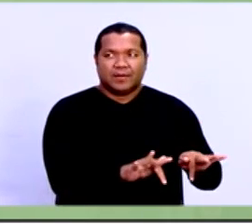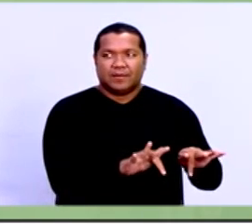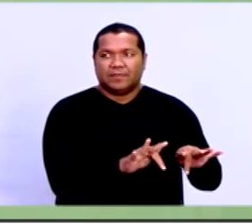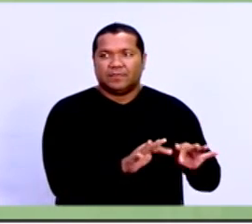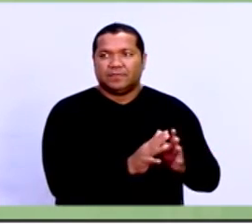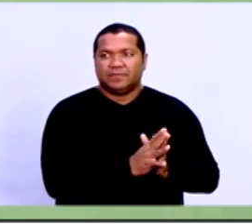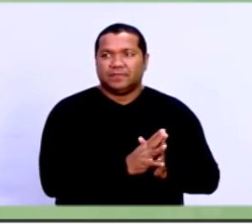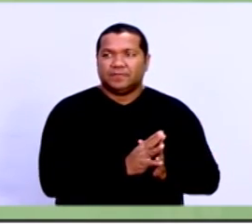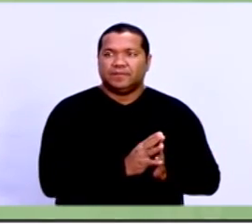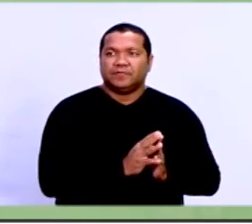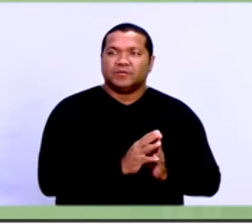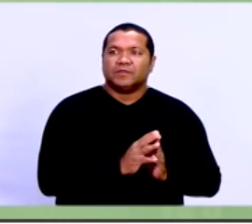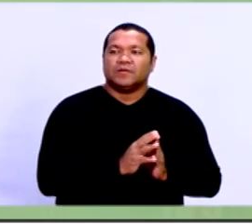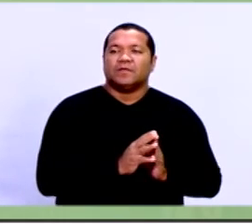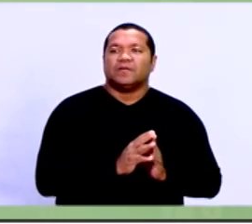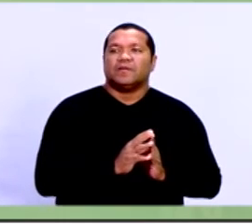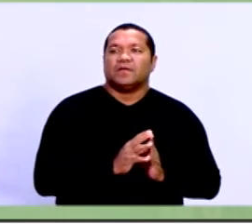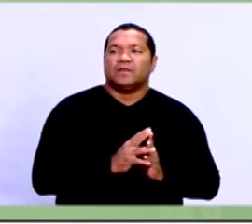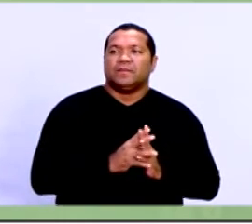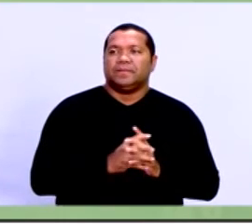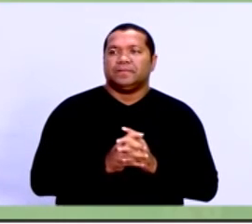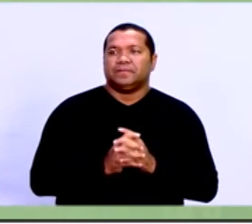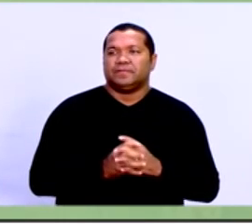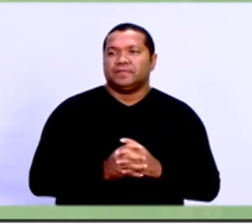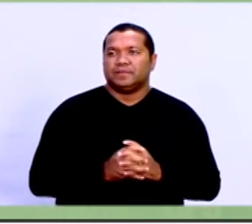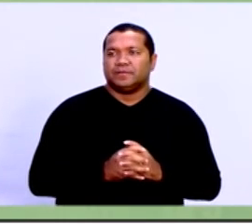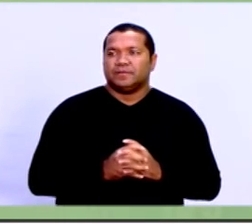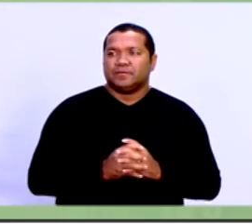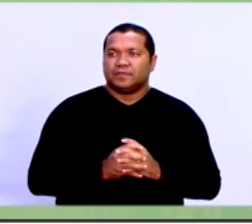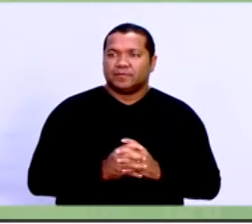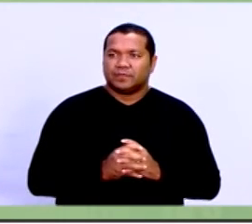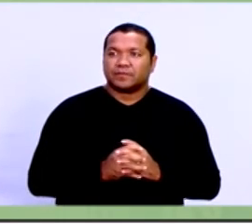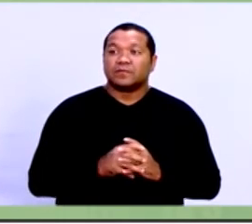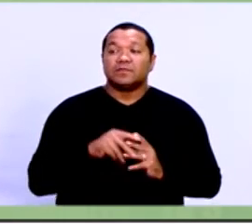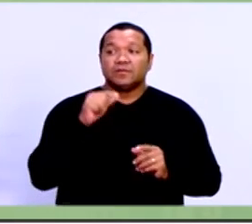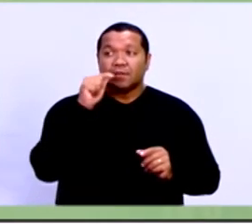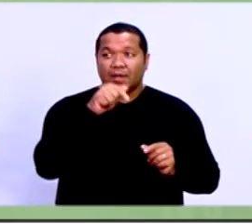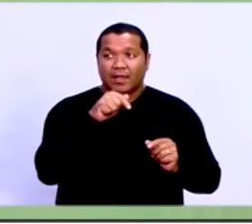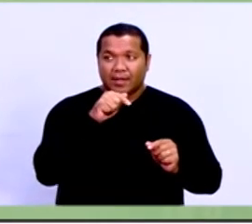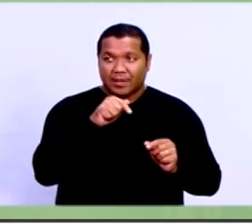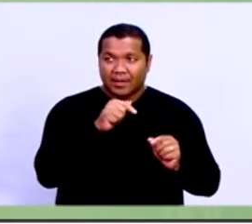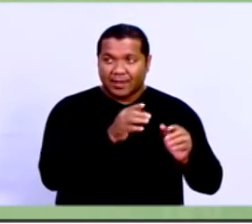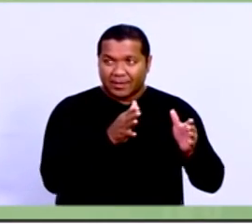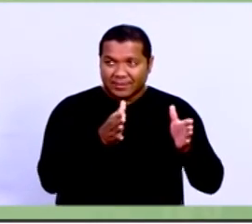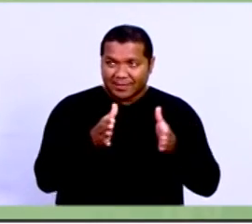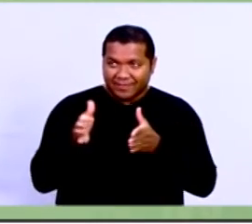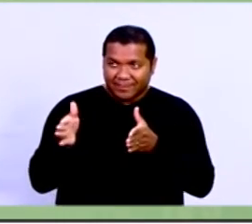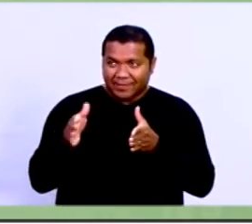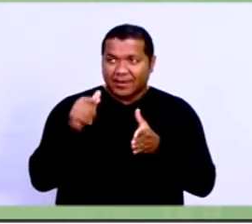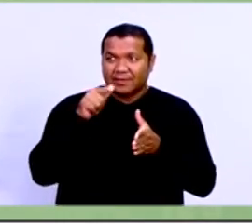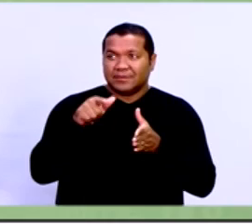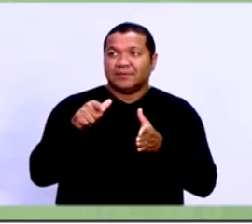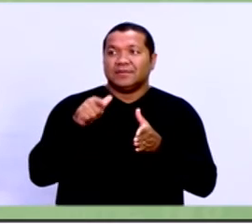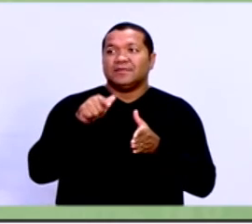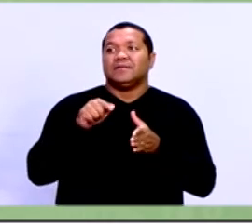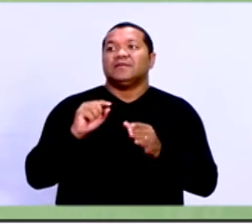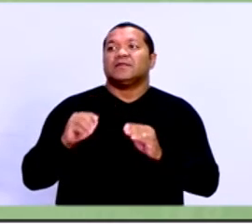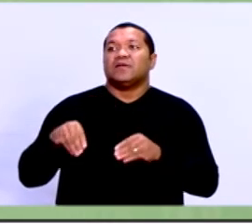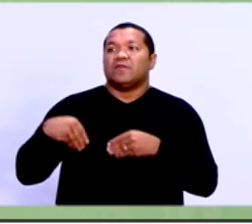e implantação do sistema é nessa fase pessoal que eu vou entregar